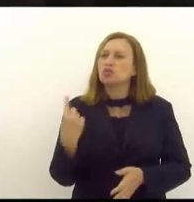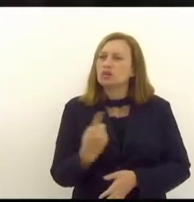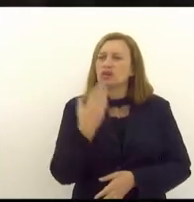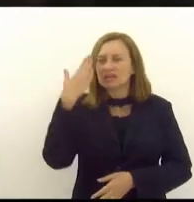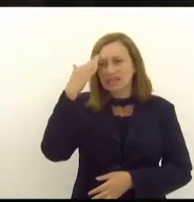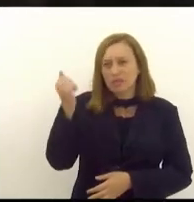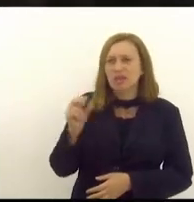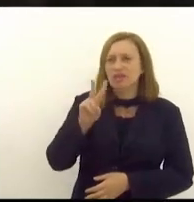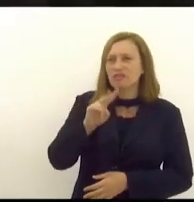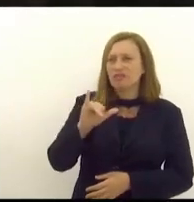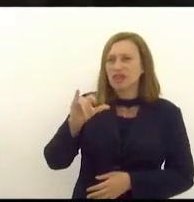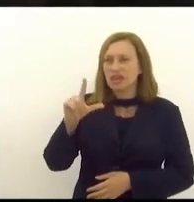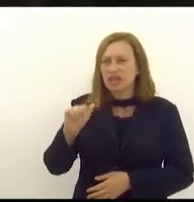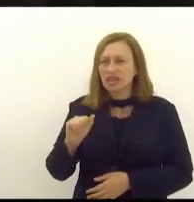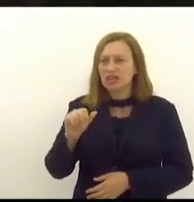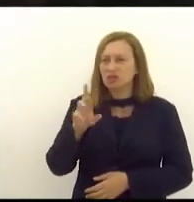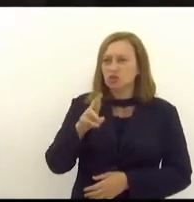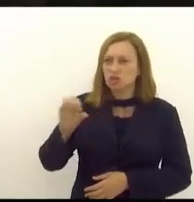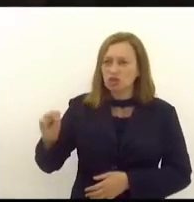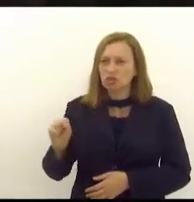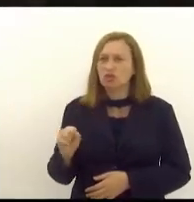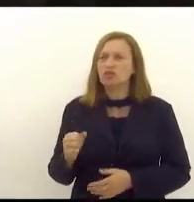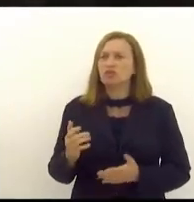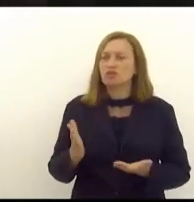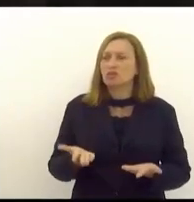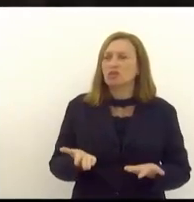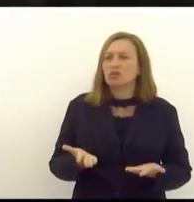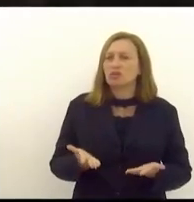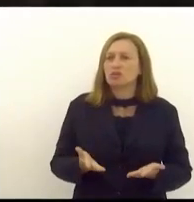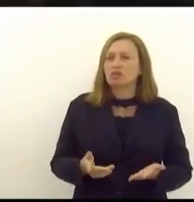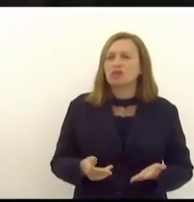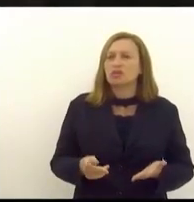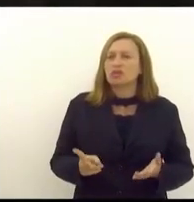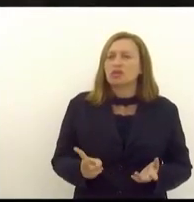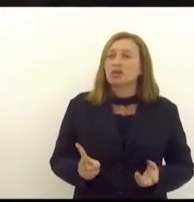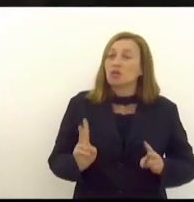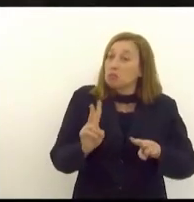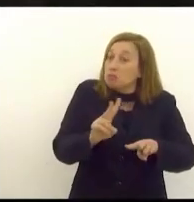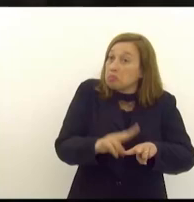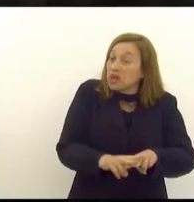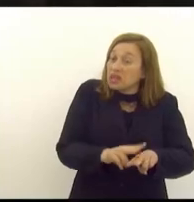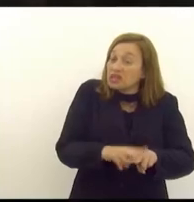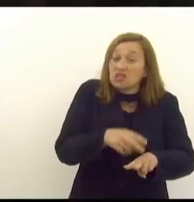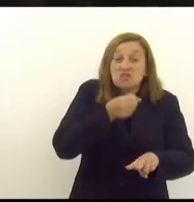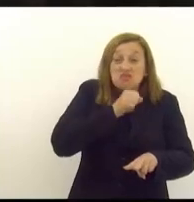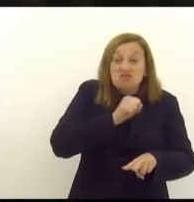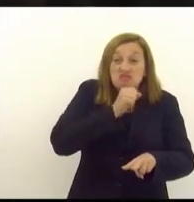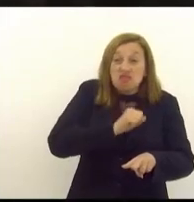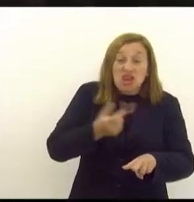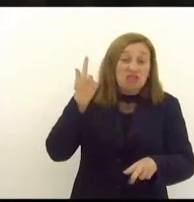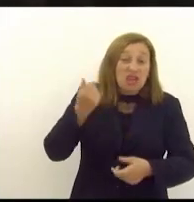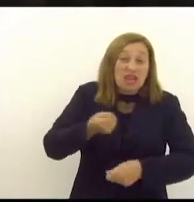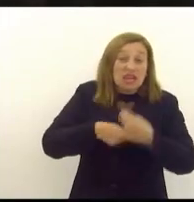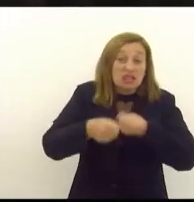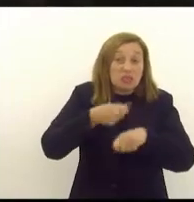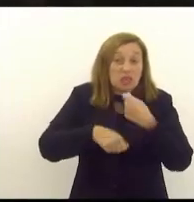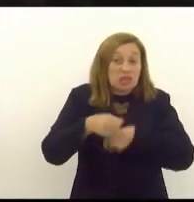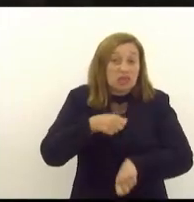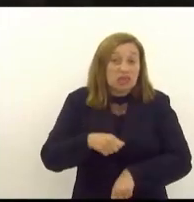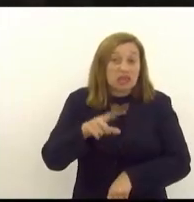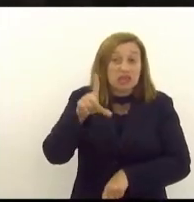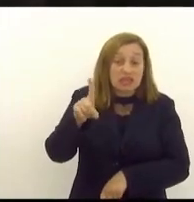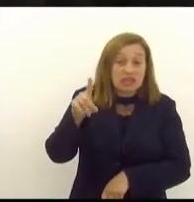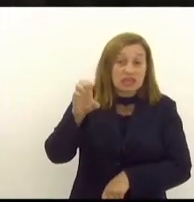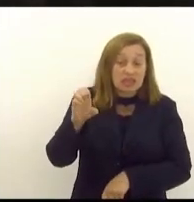Ela já foi palco não é do antigo presídio que era administrado pelo desipe